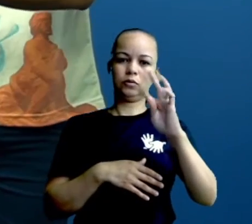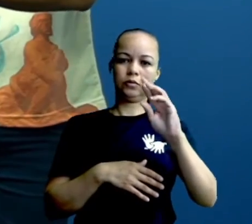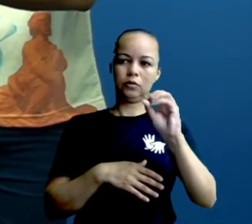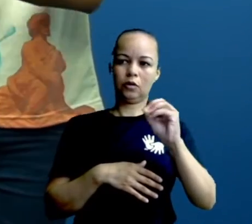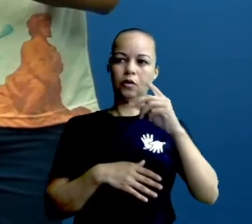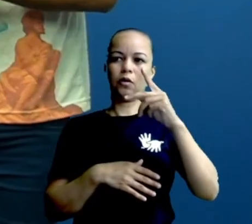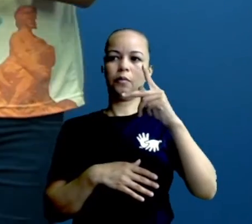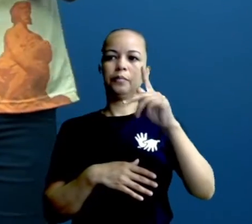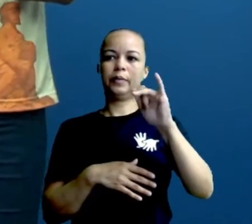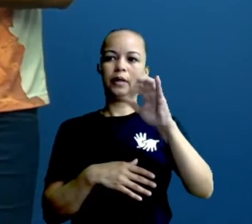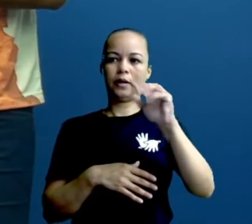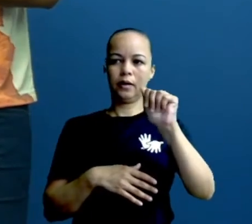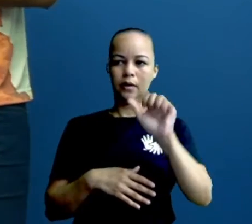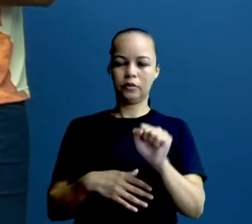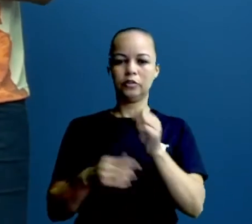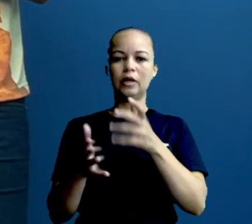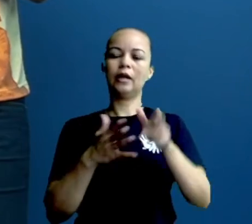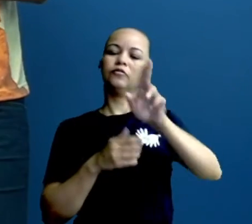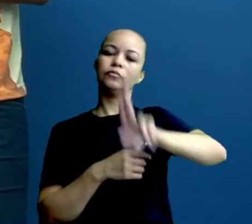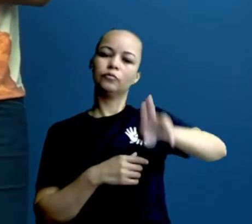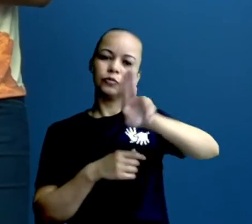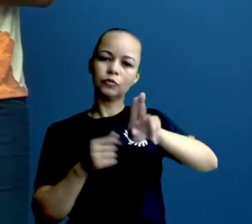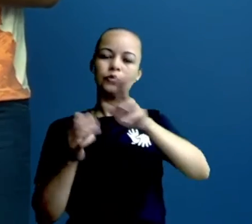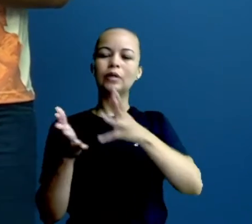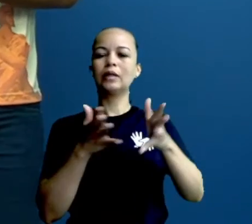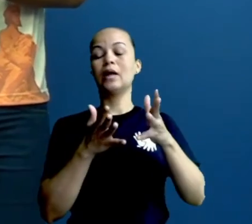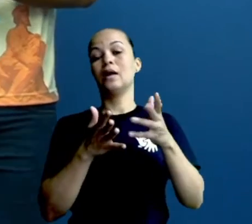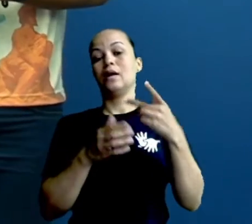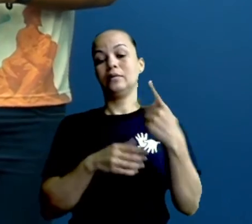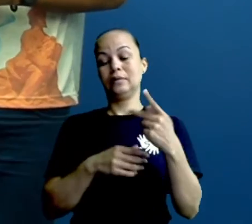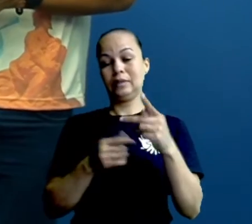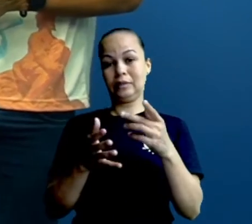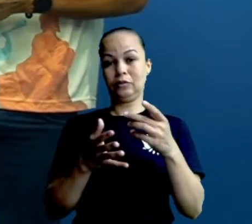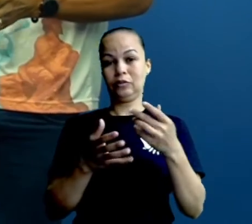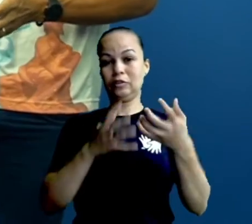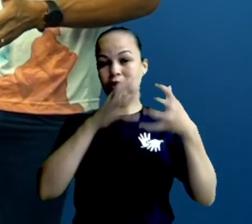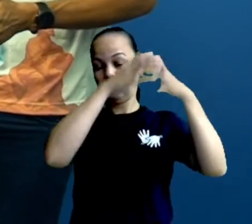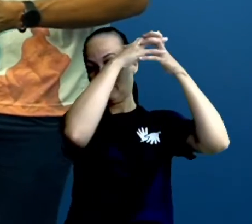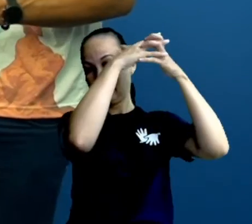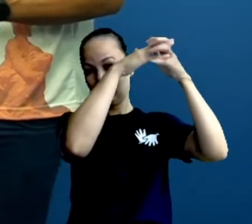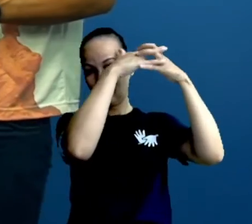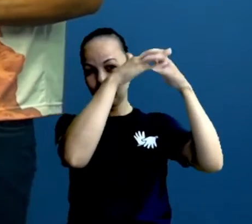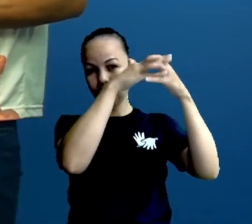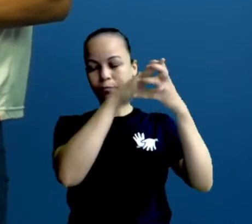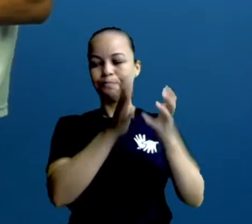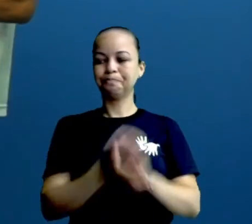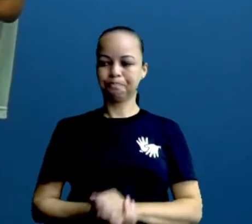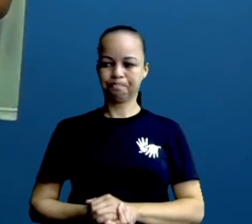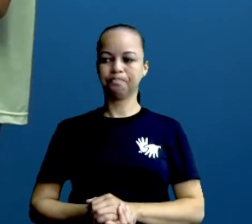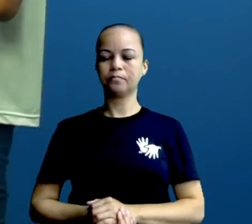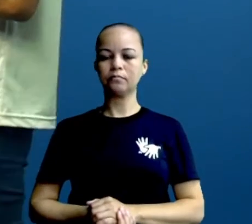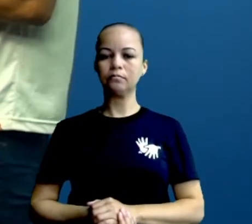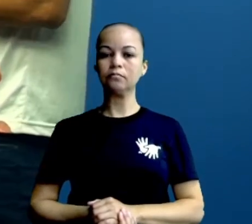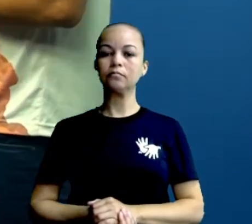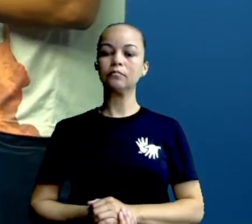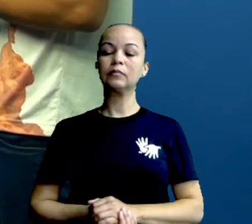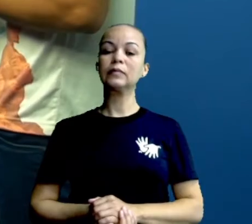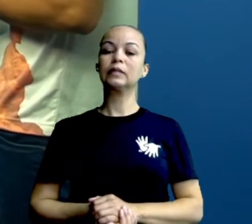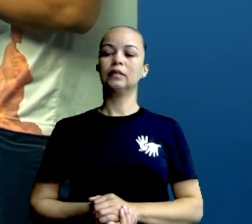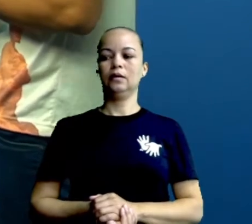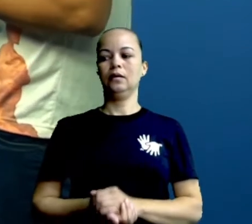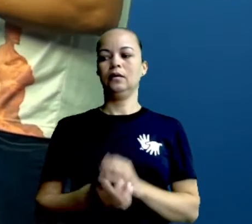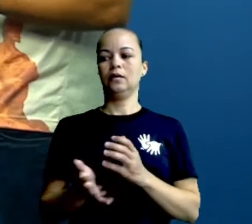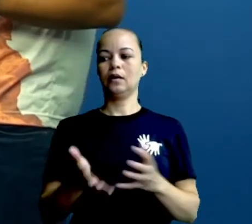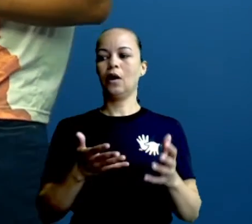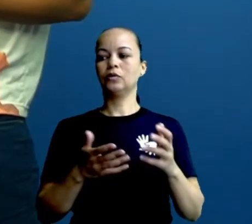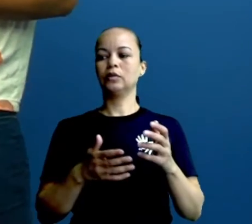ação direcionada às células, certo, do nosso sistema nervoso central, causando